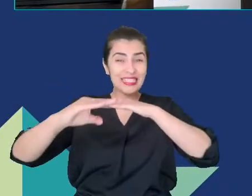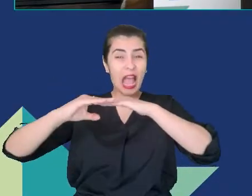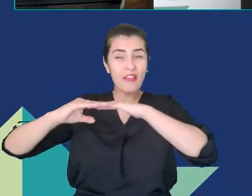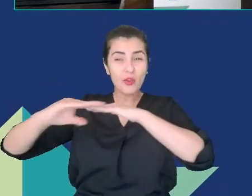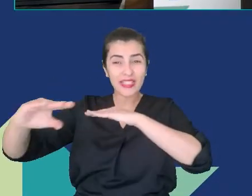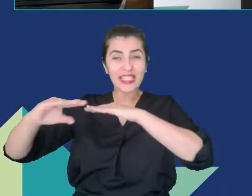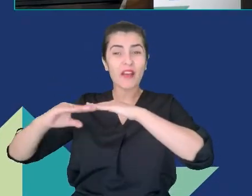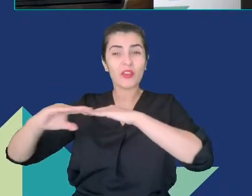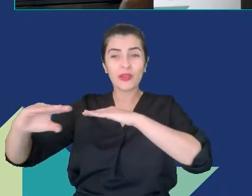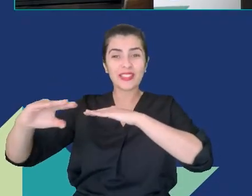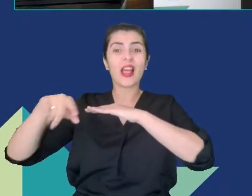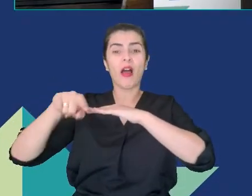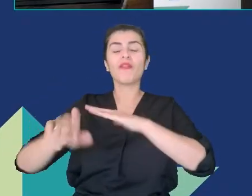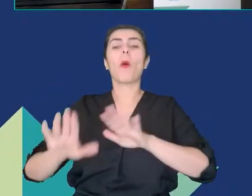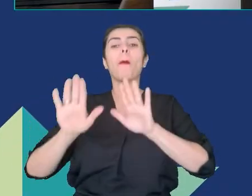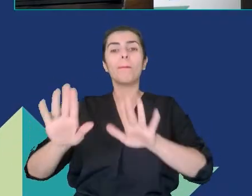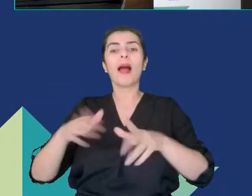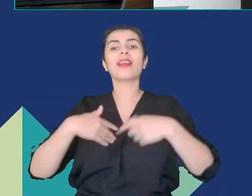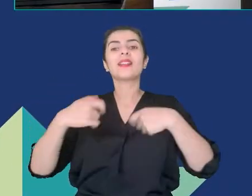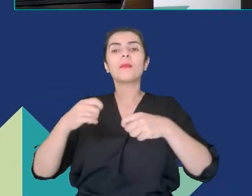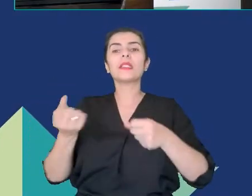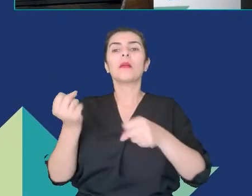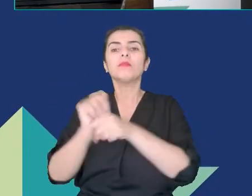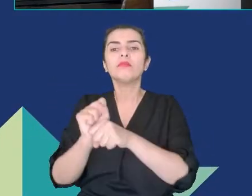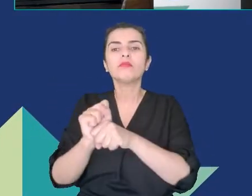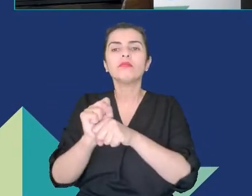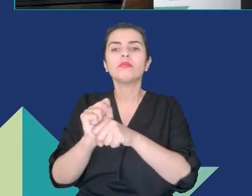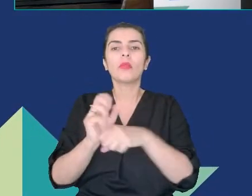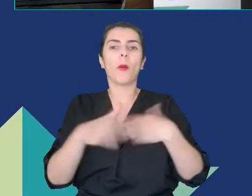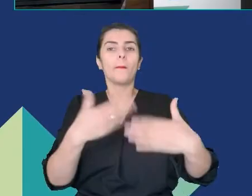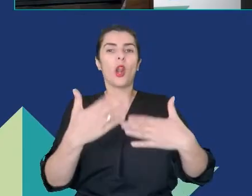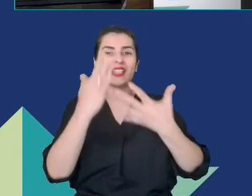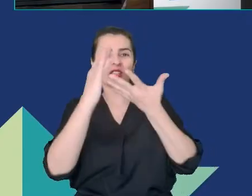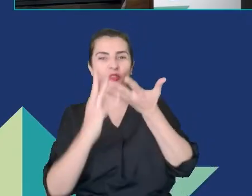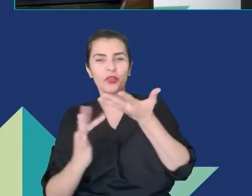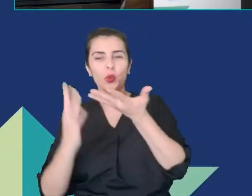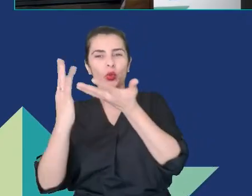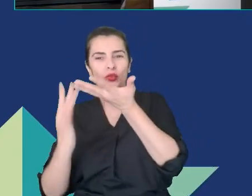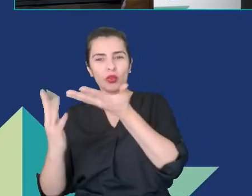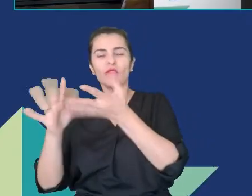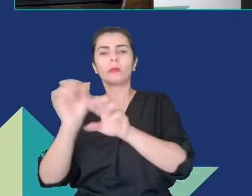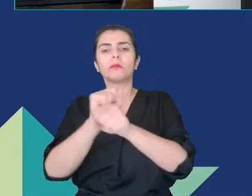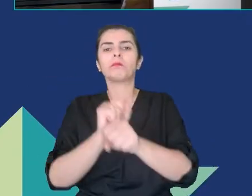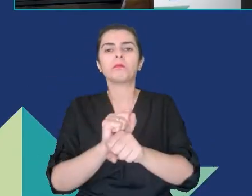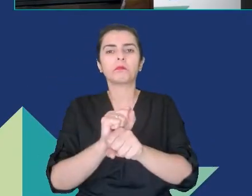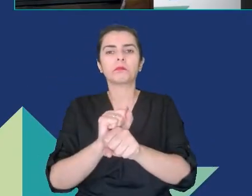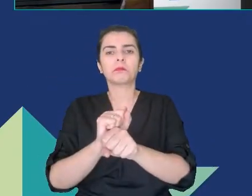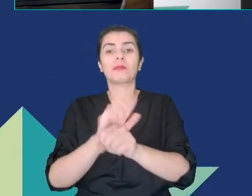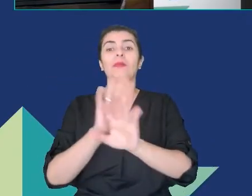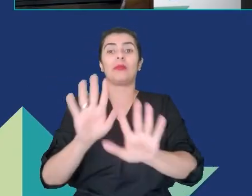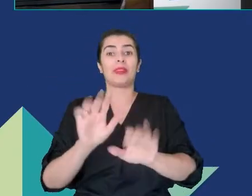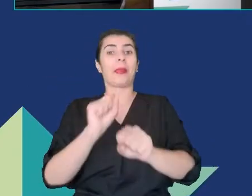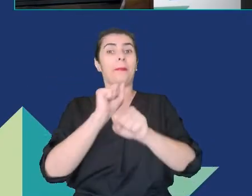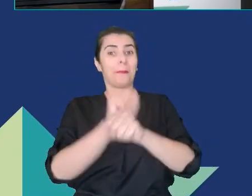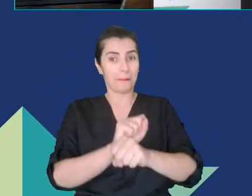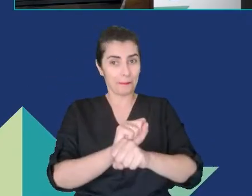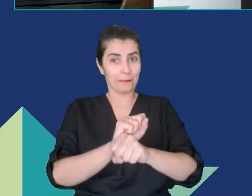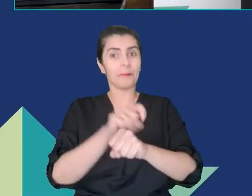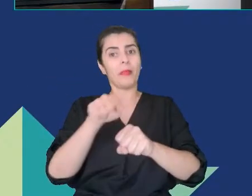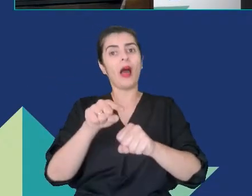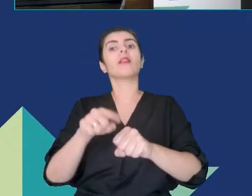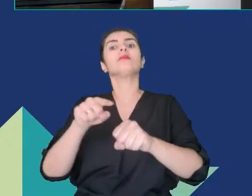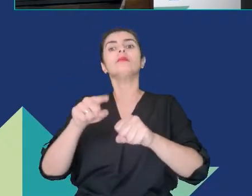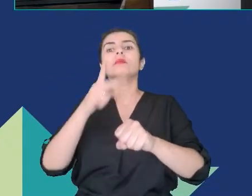uma necessidade de interrupção do processo de filtragem, e, dentro dessa interrupção, aumentava a instabilidade